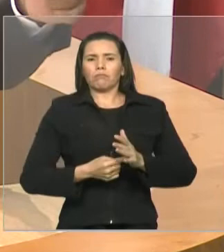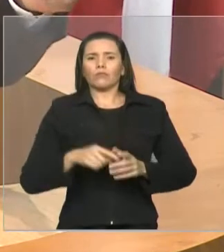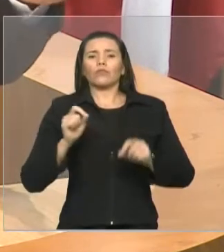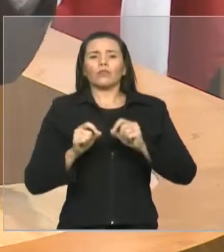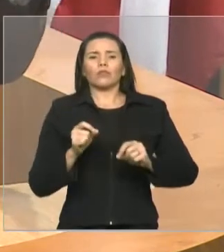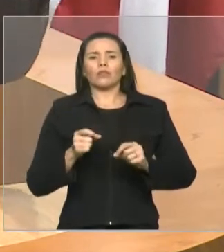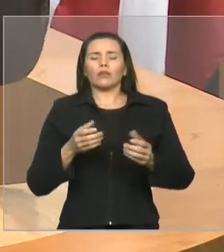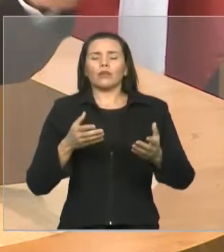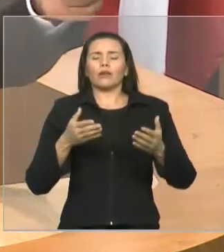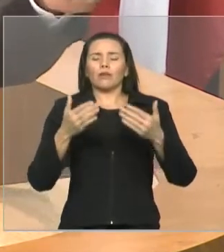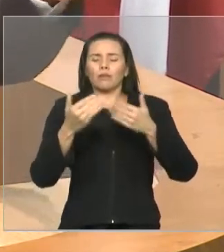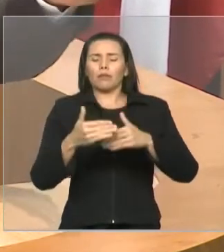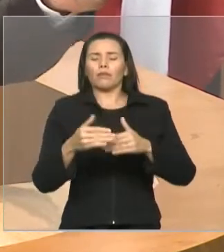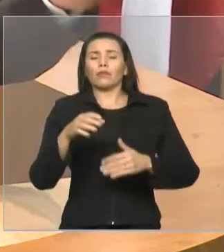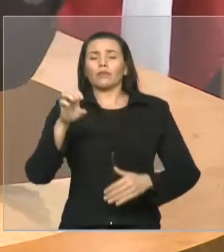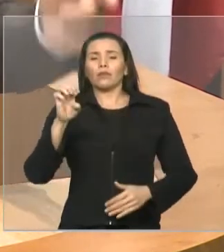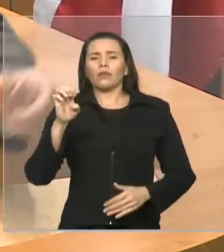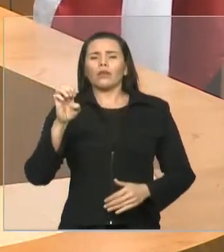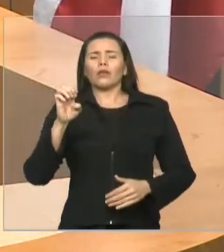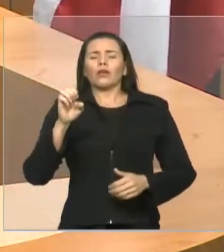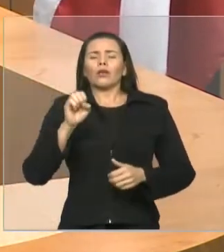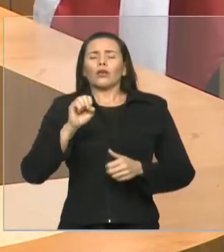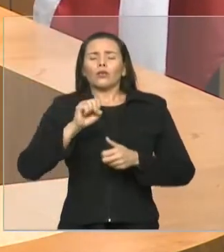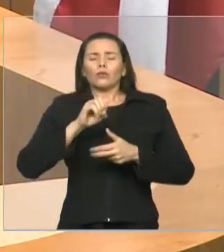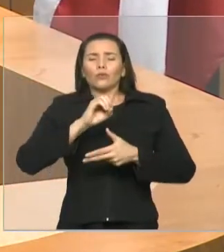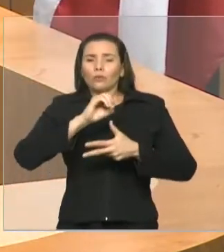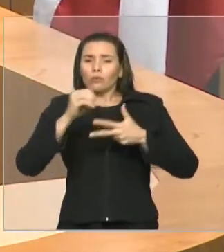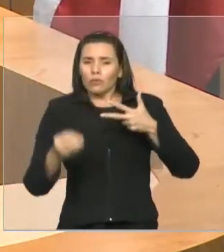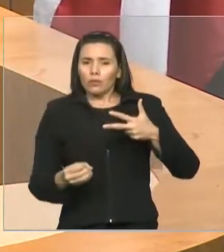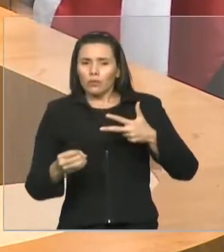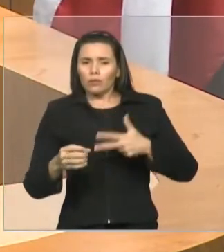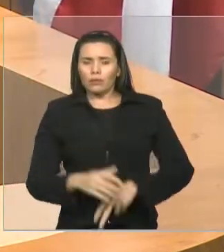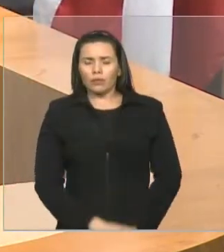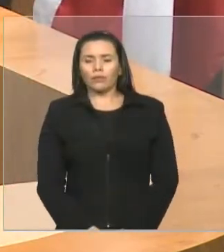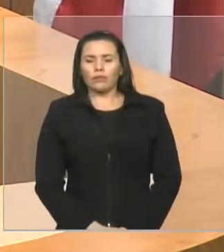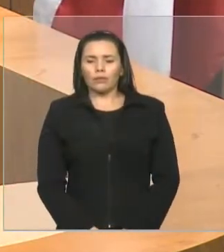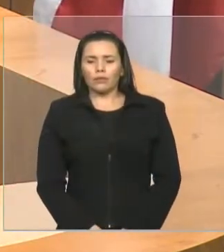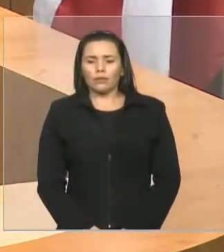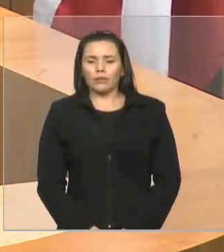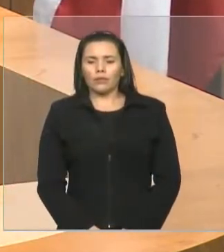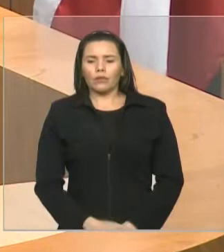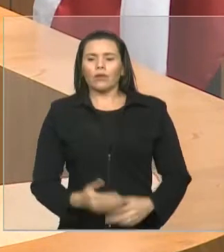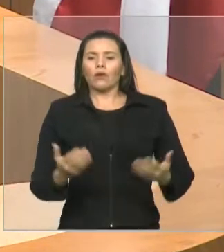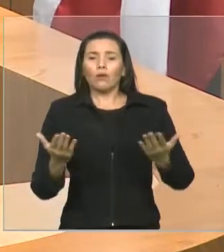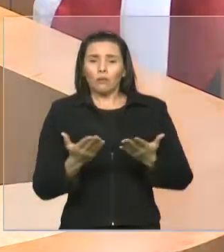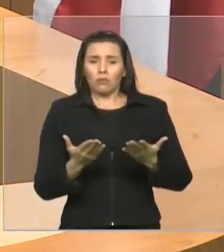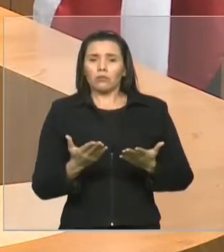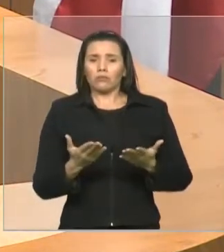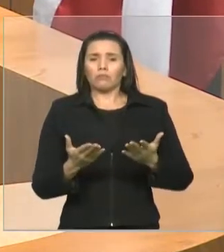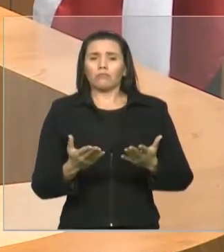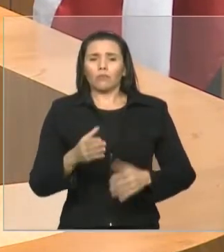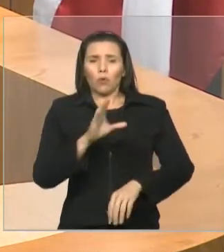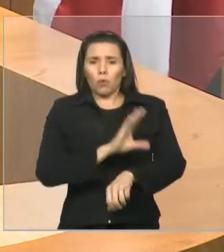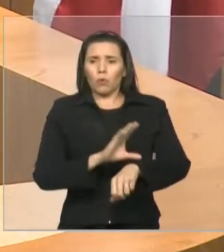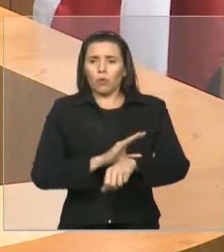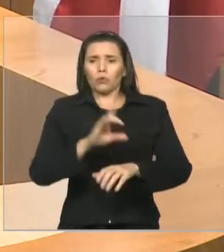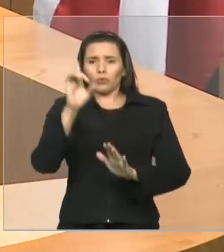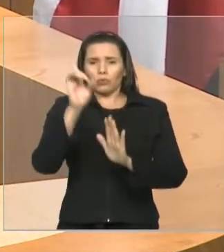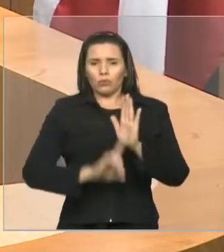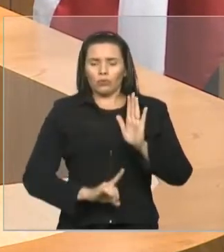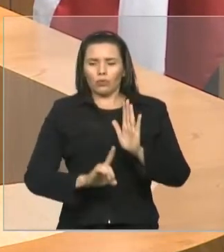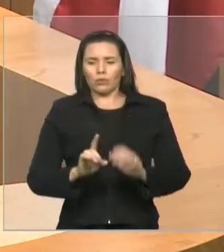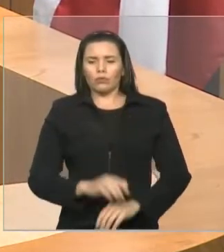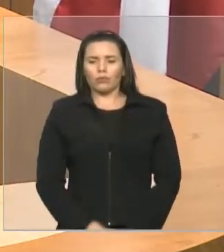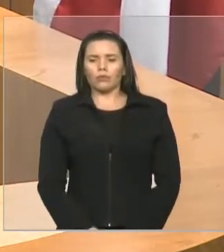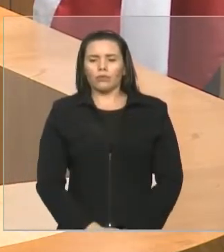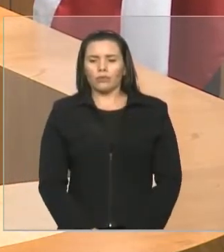engenharia informática na UEMA e agora já está no terceiro período de direito na Universidade Federal do Maranhão. Moralidade no serviço